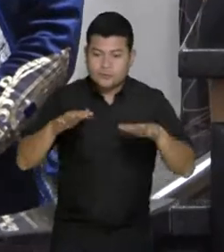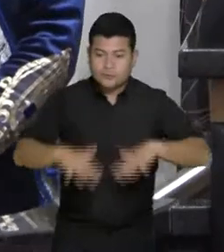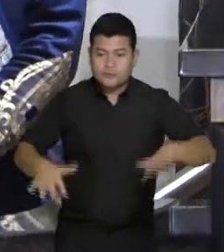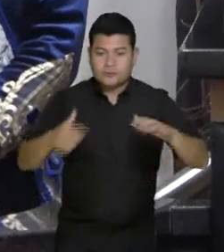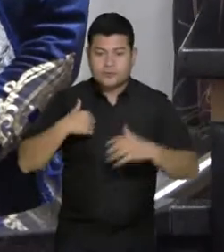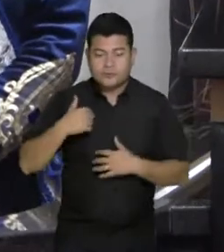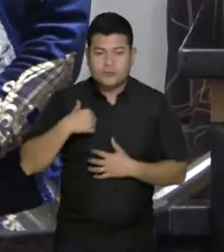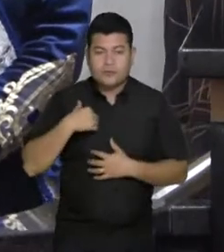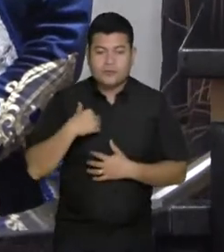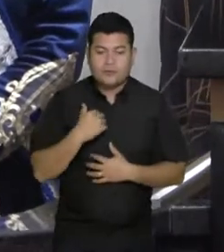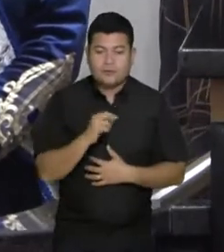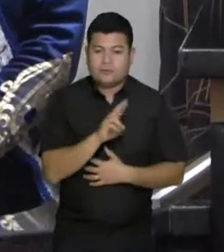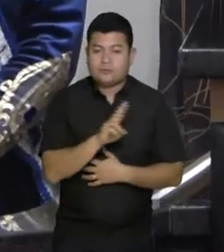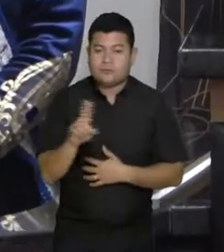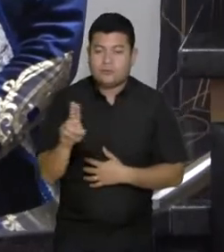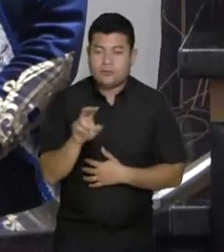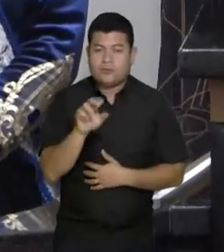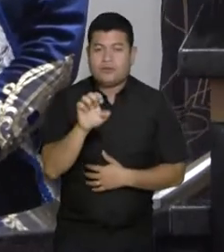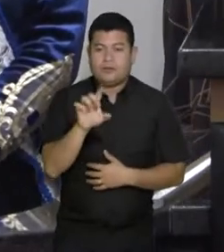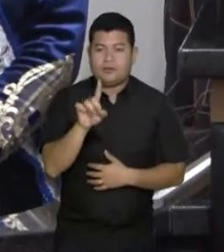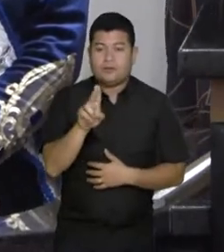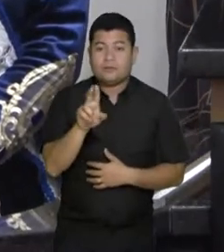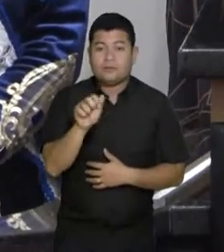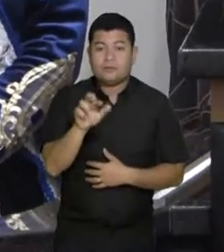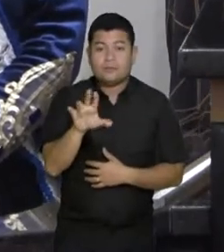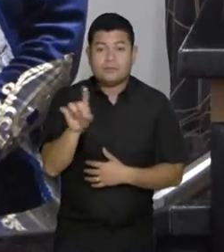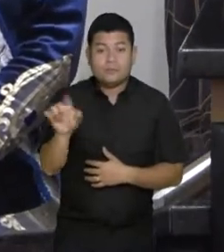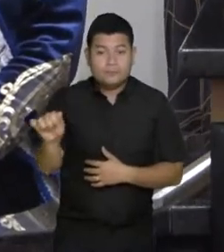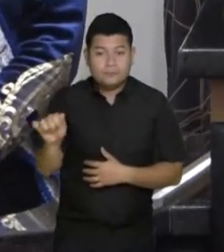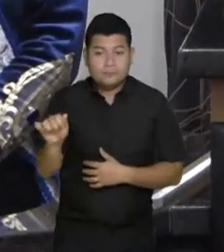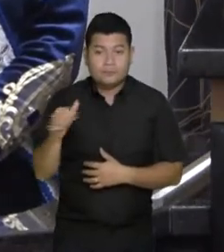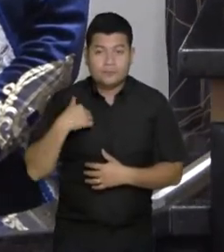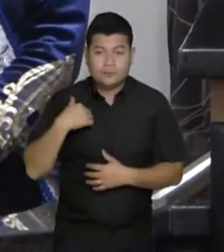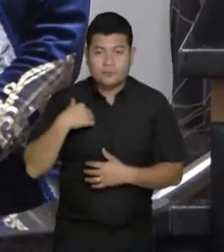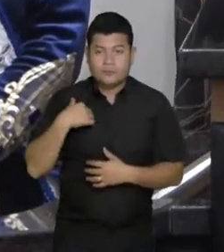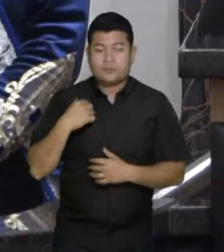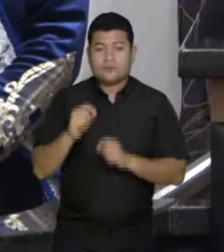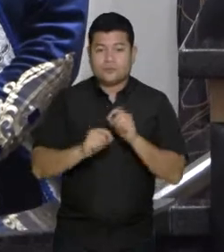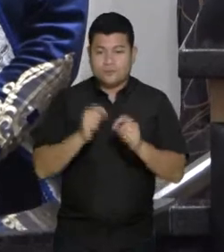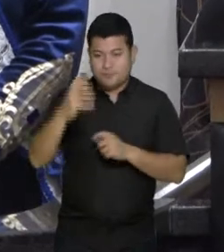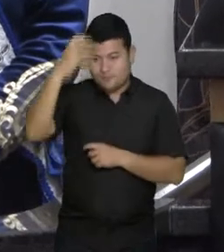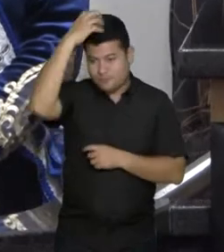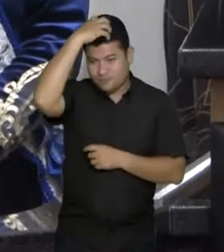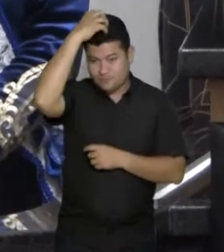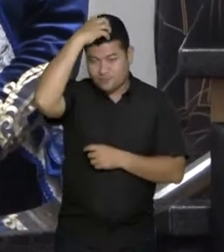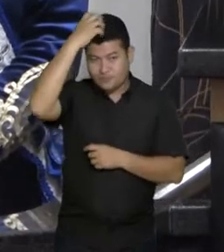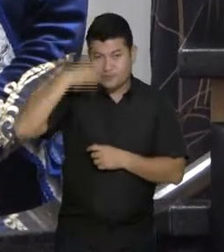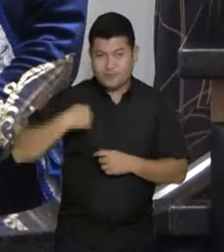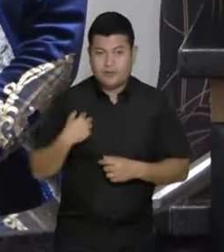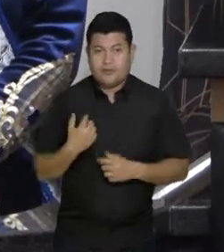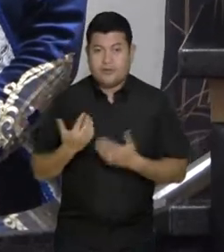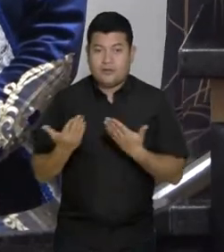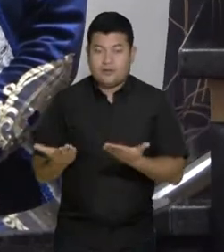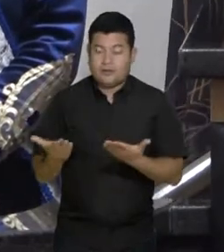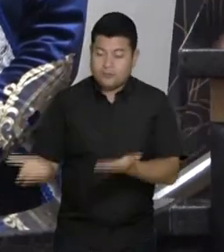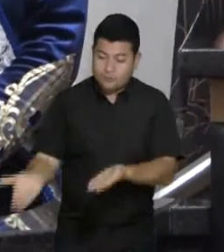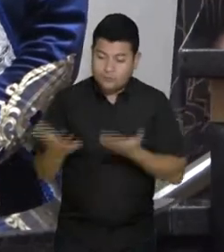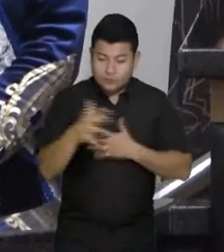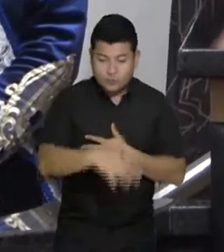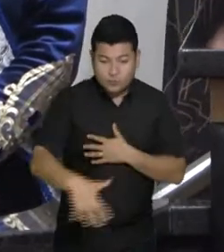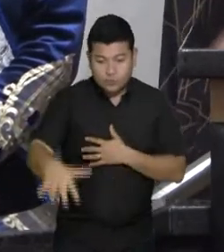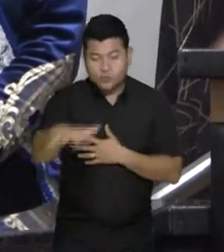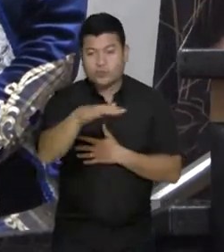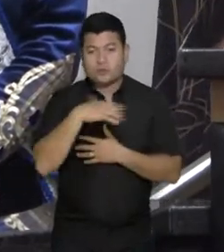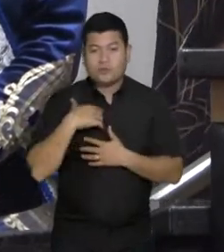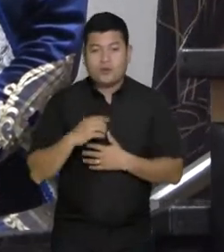do 27º aniversário do município. E gostaria de convidar a todos para a nossa festa, que acontecerá